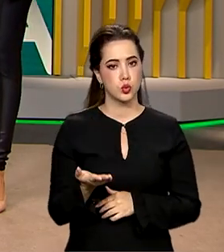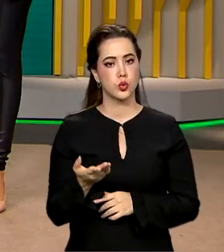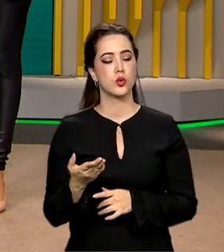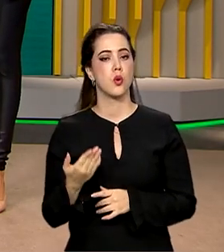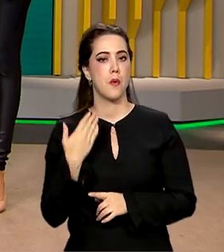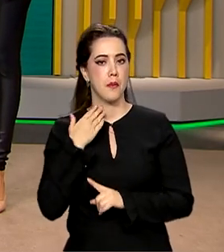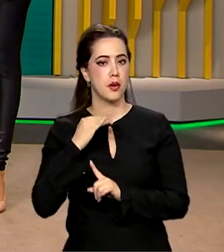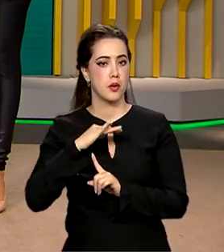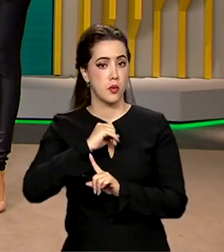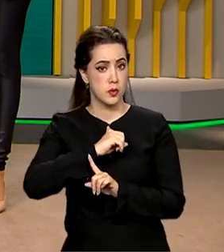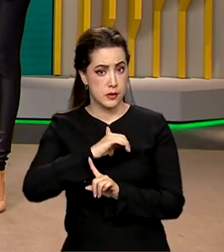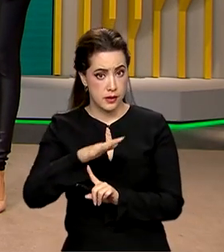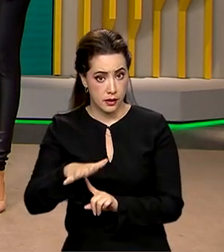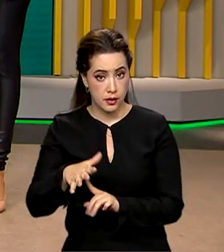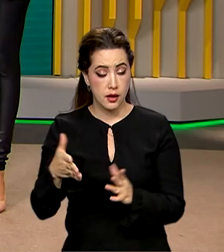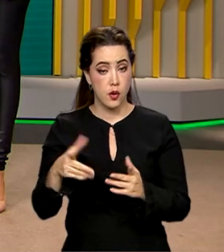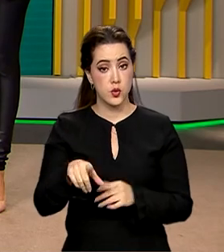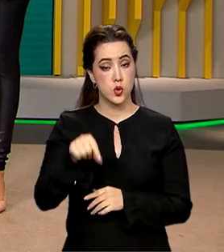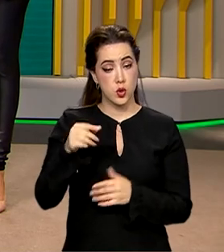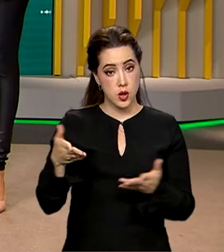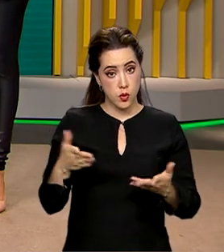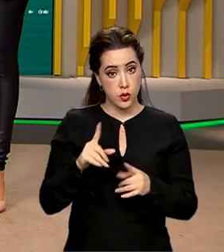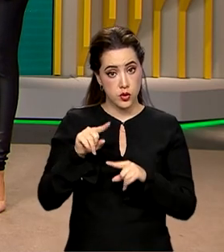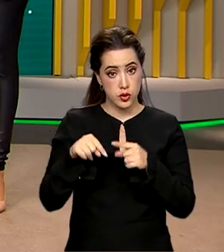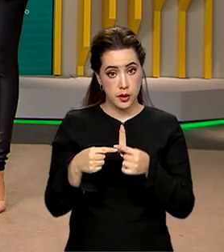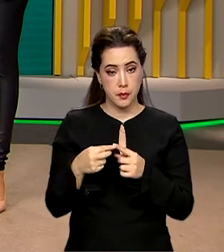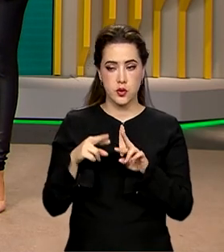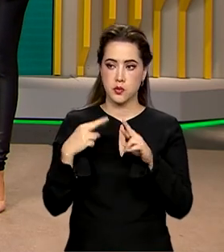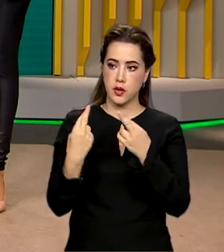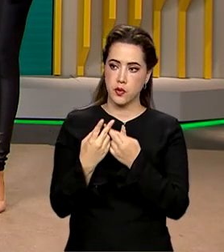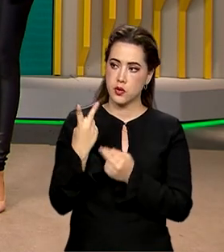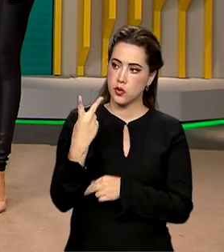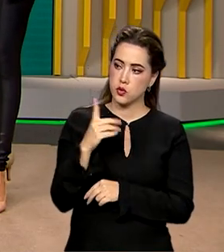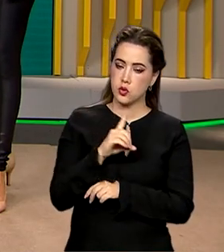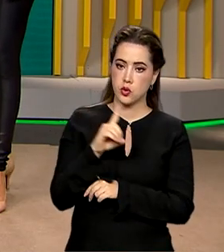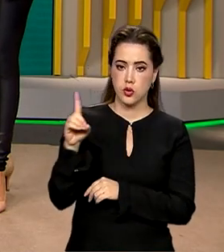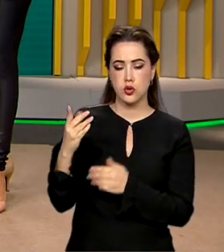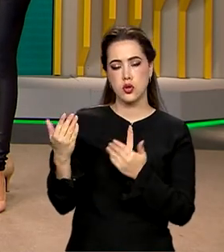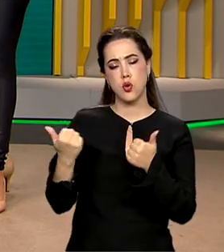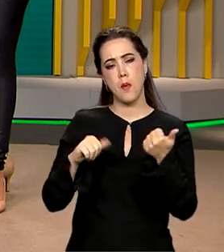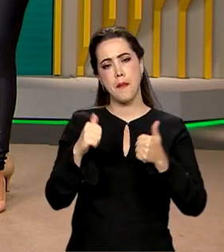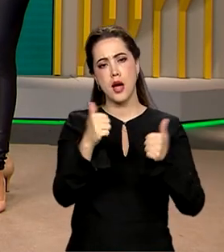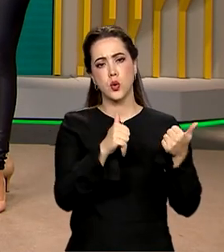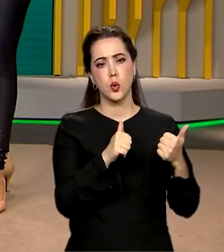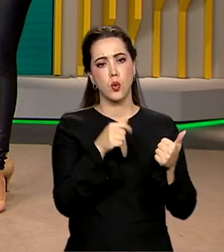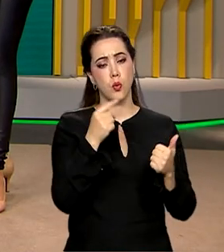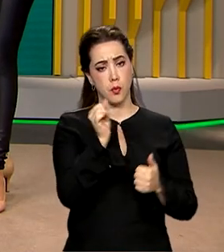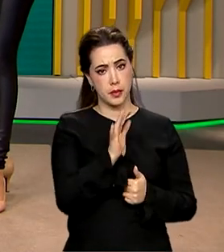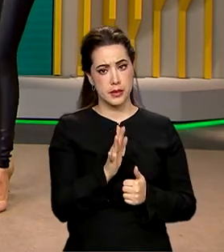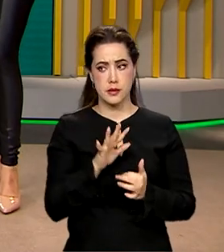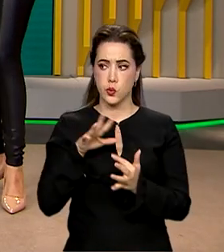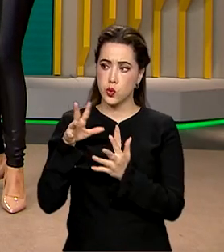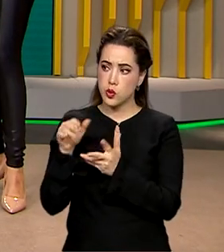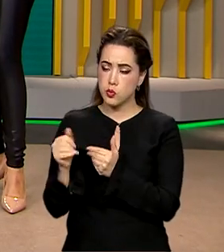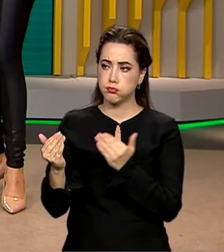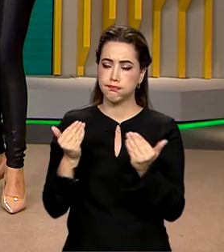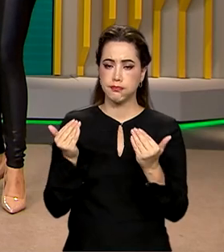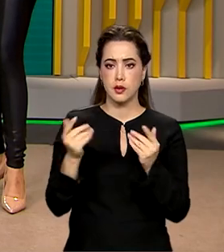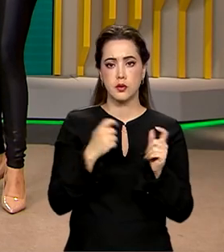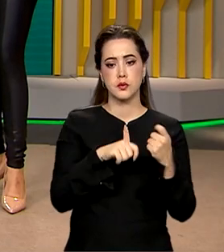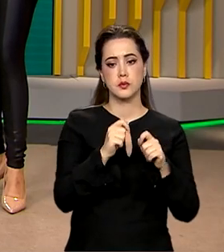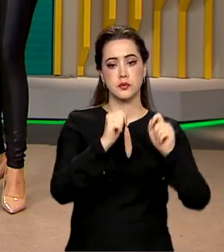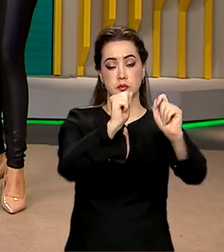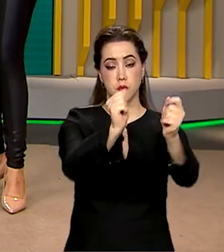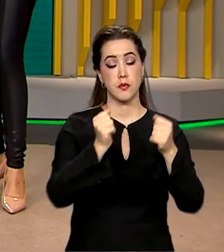tomou a decisão hoje, no fim de uma reunião de 2 dias, que analisou o cenário interno e externo da economia. Isso mesmo, a decisão